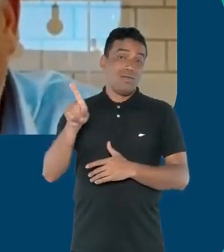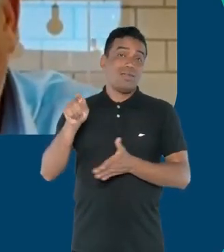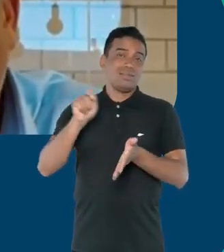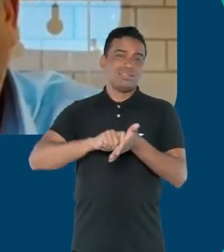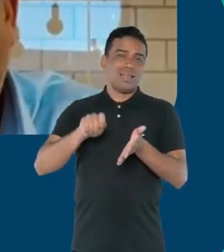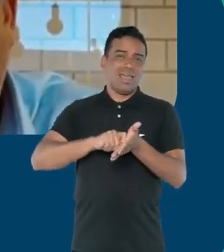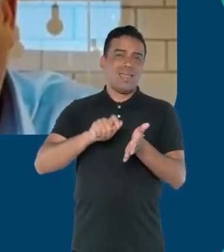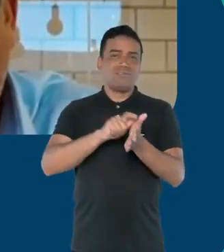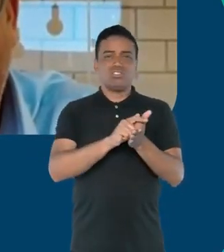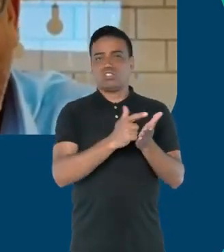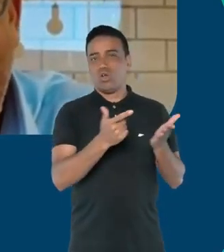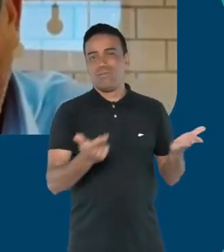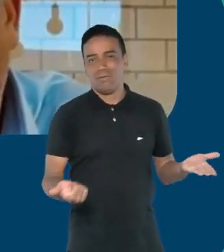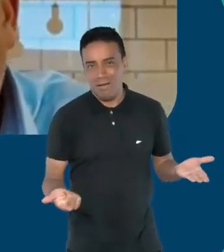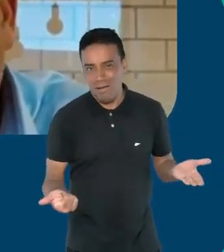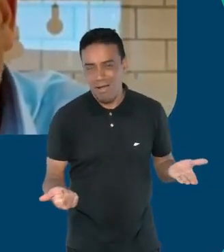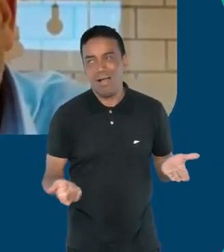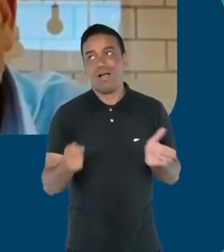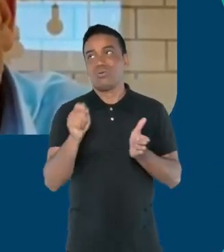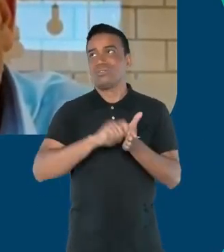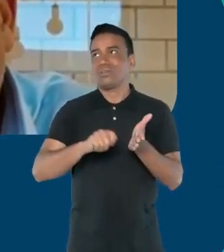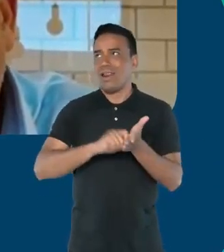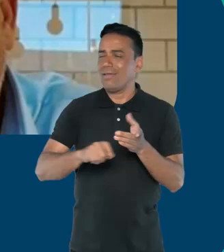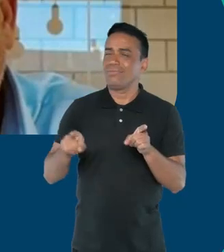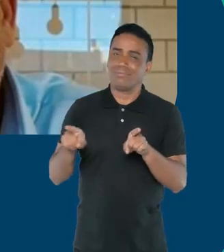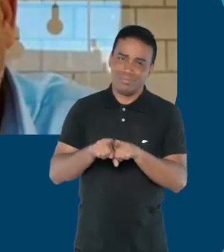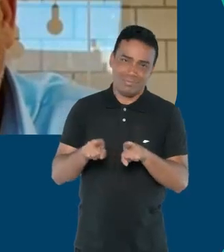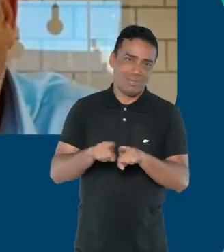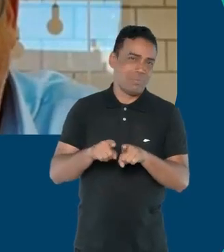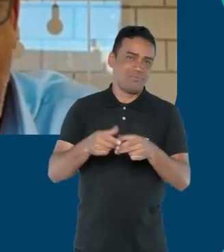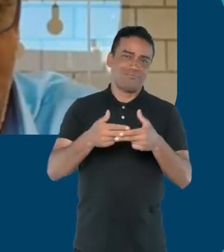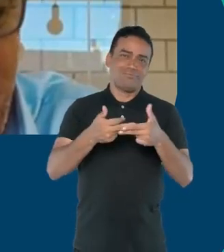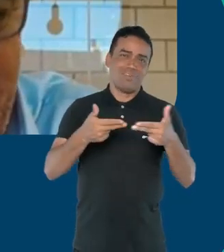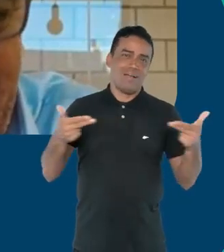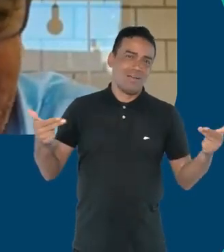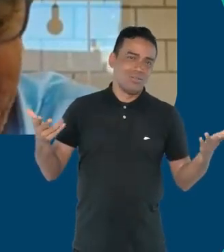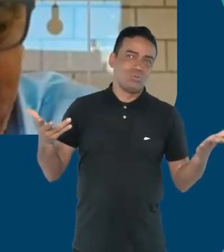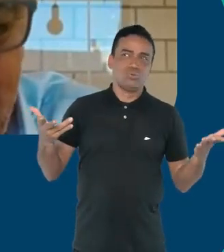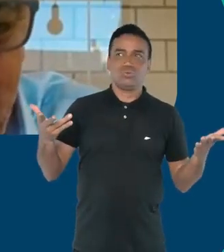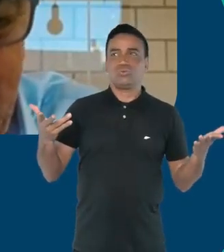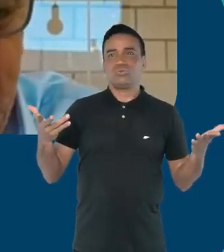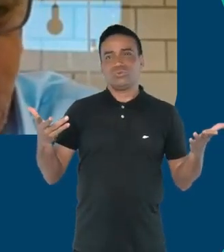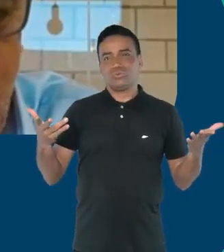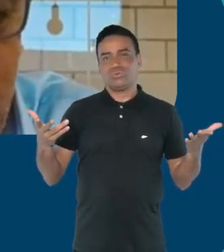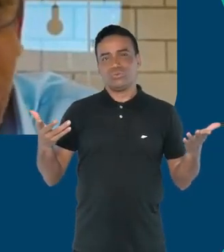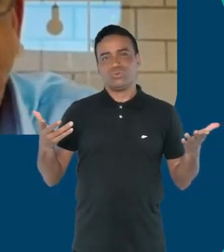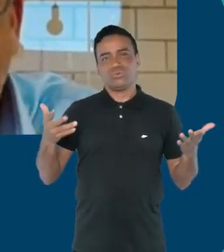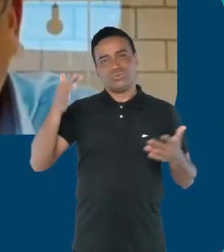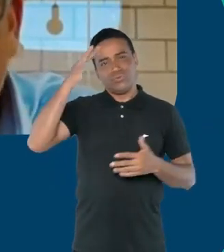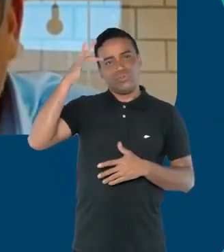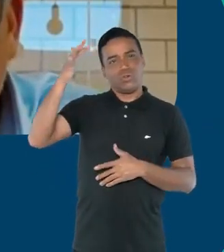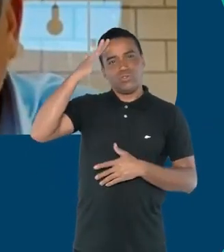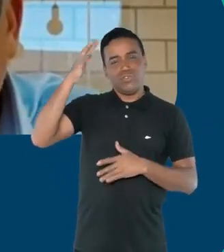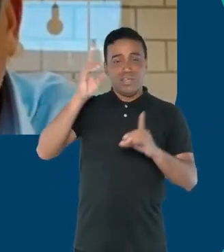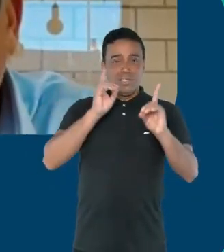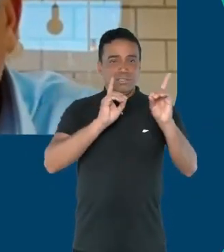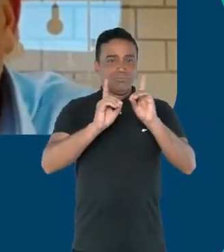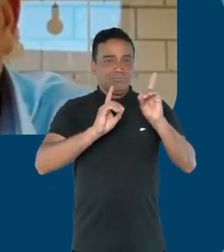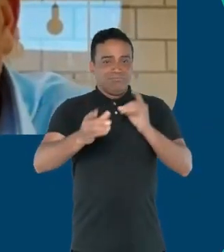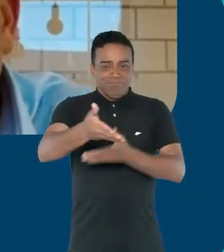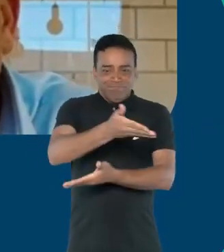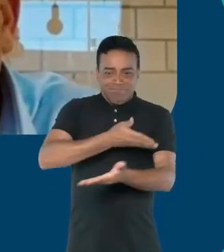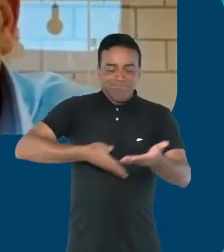os jornais, né? Escreve também, digamos assim, faz uma filosofia que dialoga,